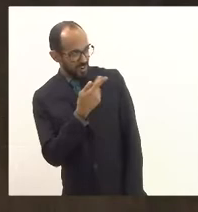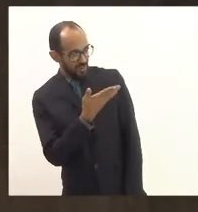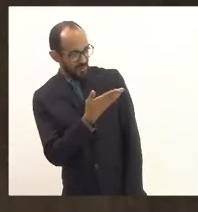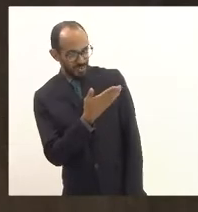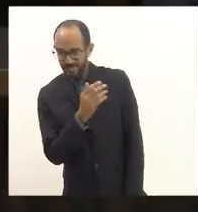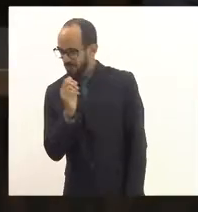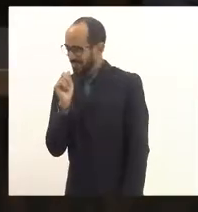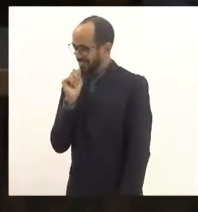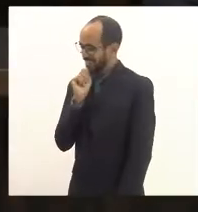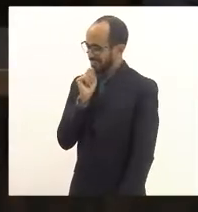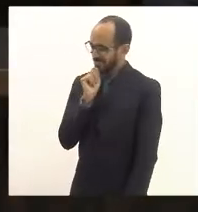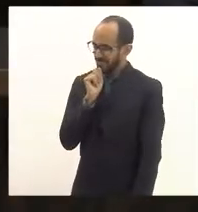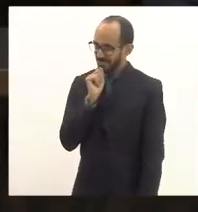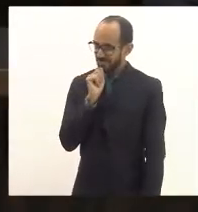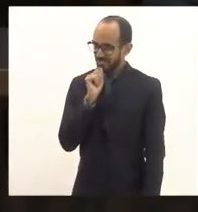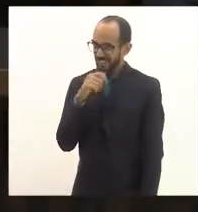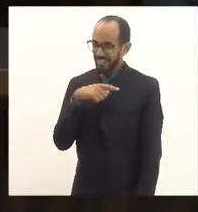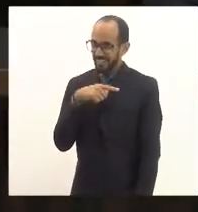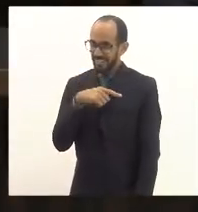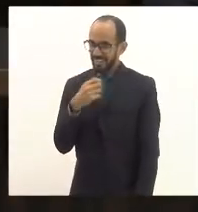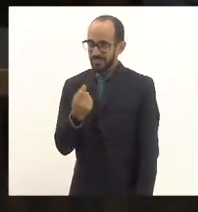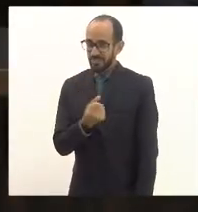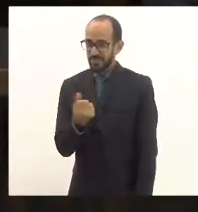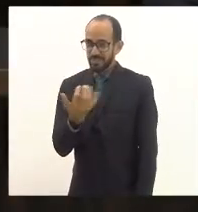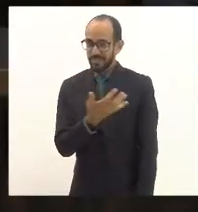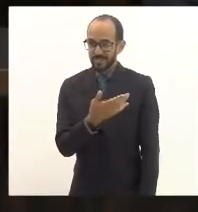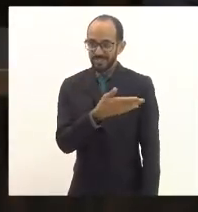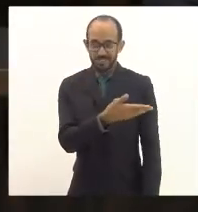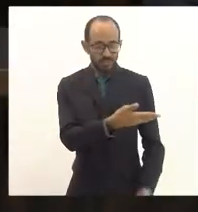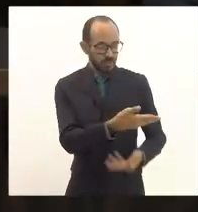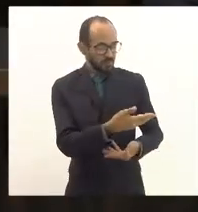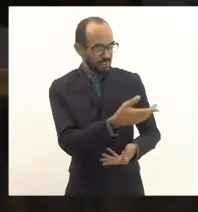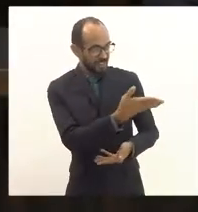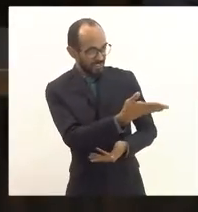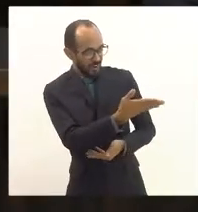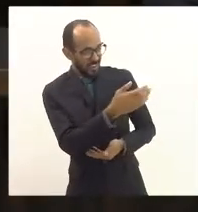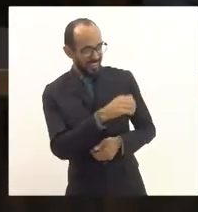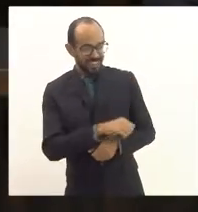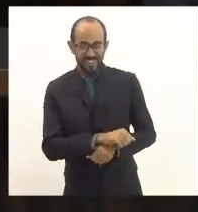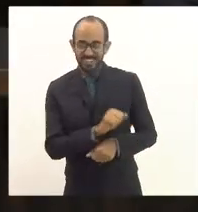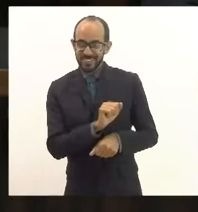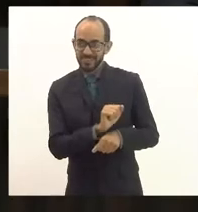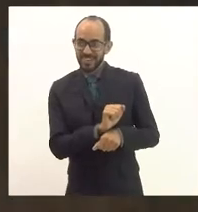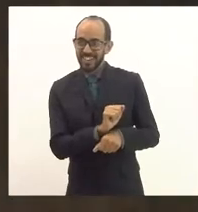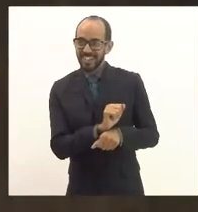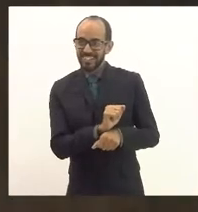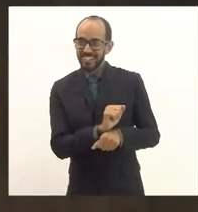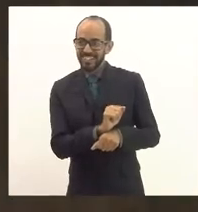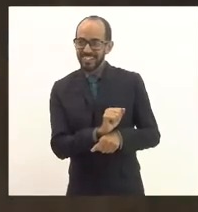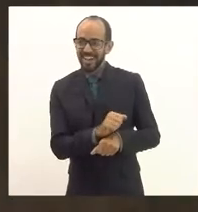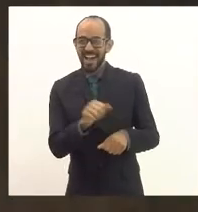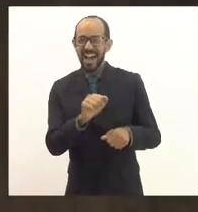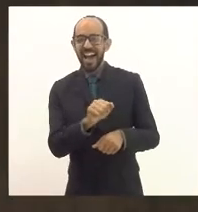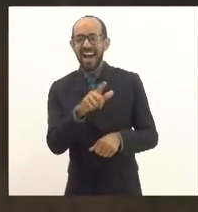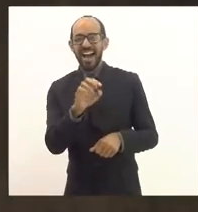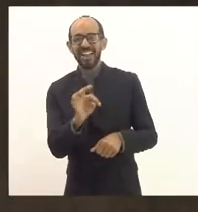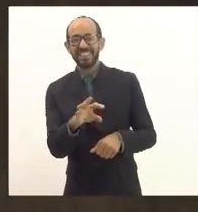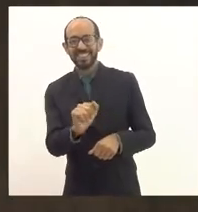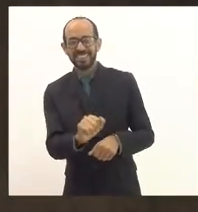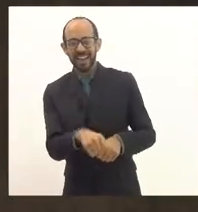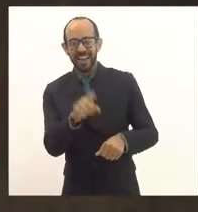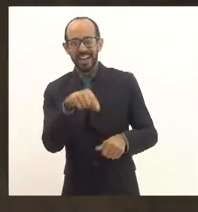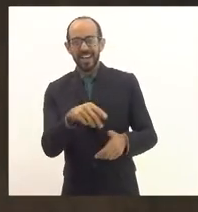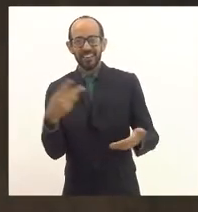Ainda não. Havendo número legal sobre a proteção de Deus, iniciamos nosso trabalho. Aí convidei Vossa Excelência. Estou aguardando. A ata reflete com exatidão